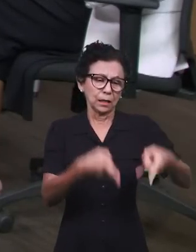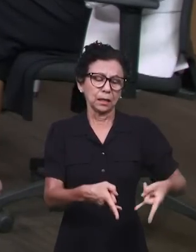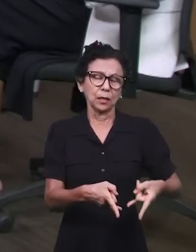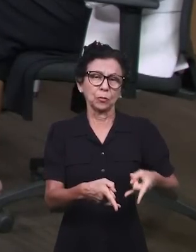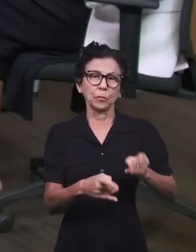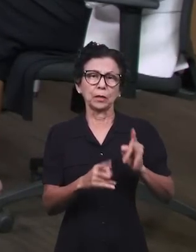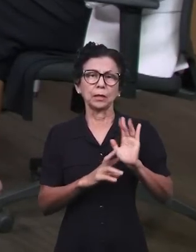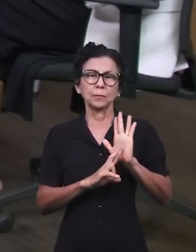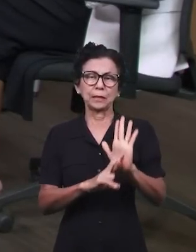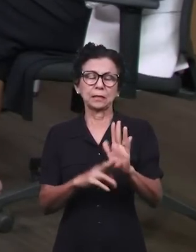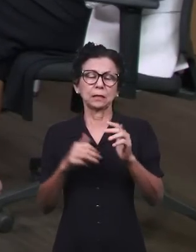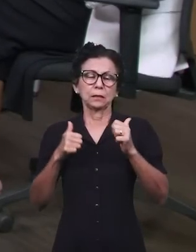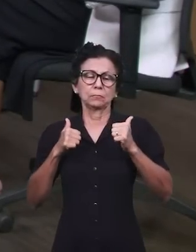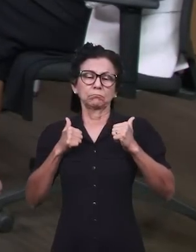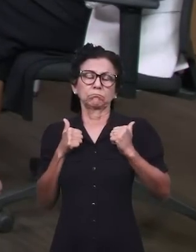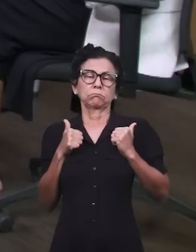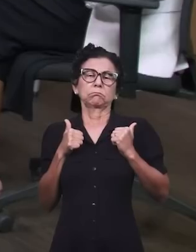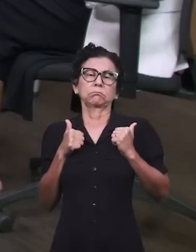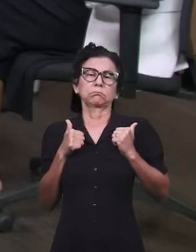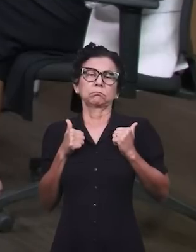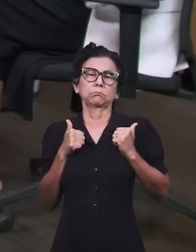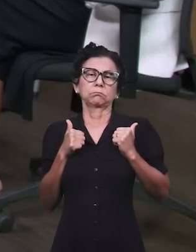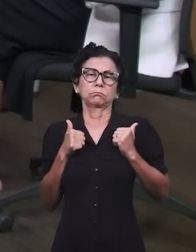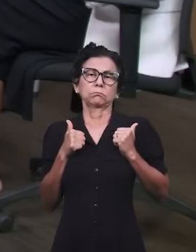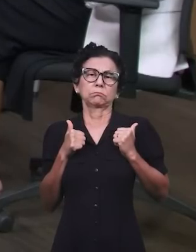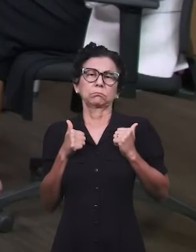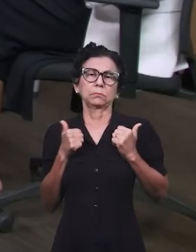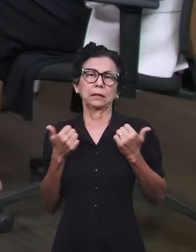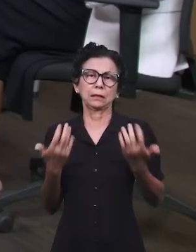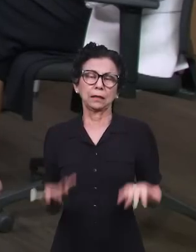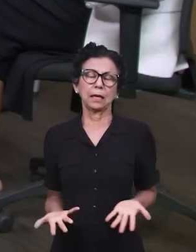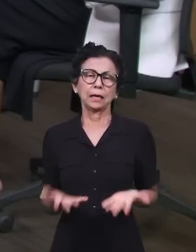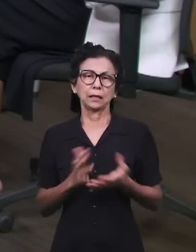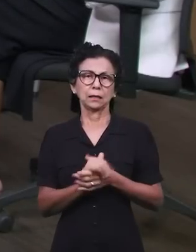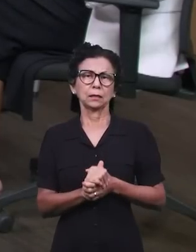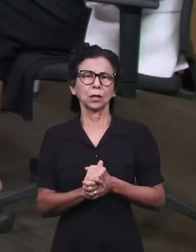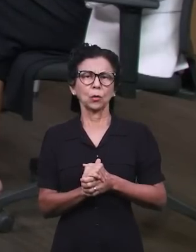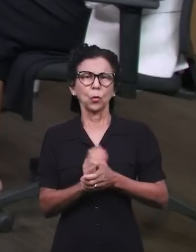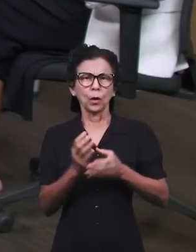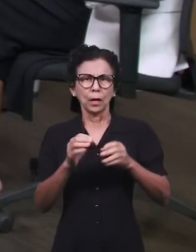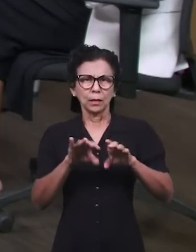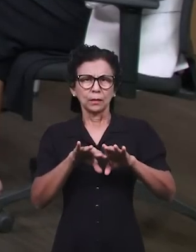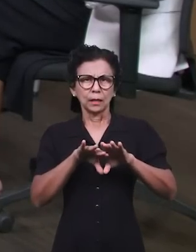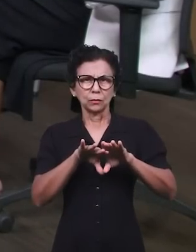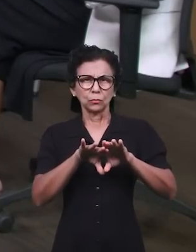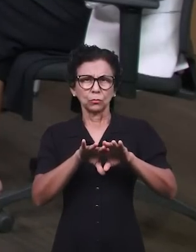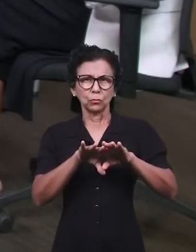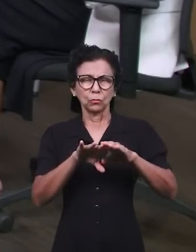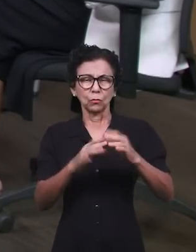Senão não ficava. Se o forno estivesse quente, a rã não entrava no forno. Então, quando o coração está frio, a rãzinha